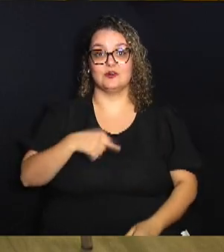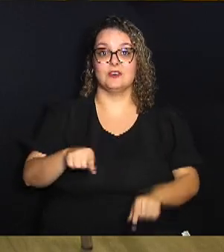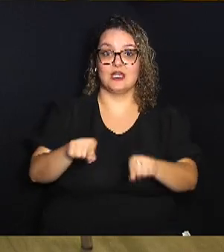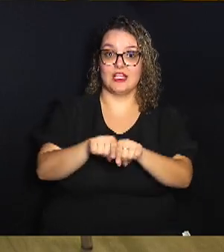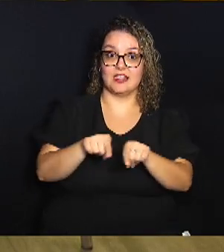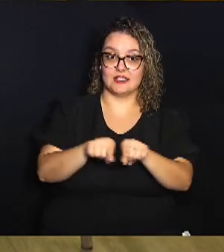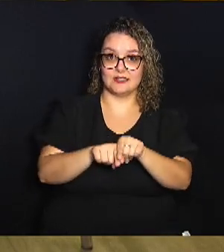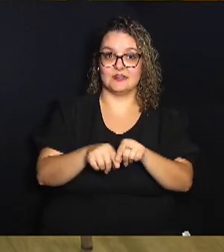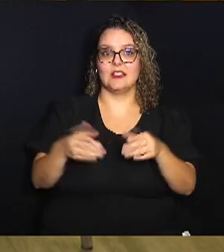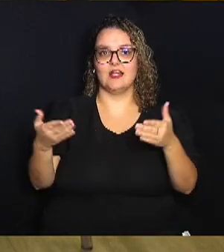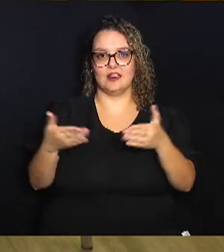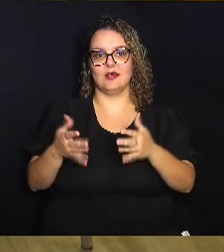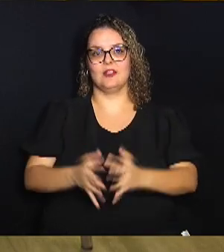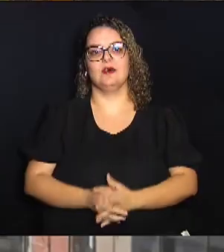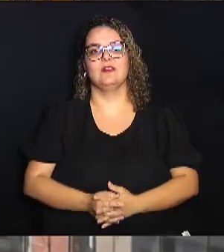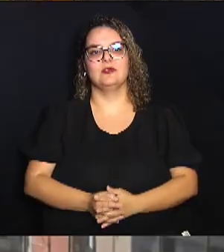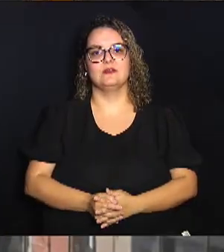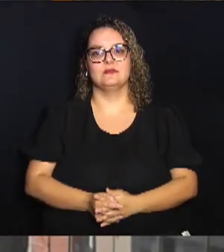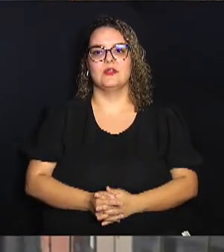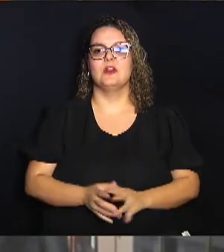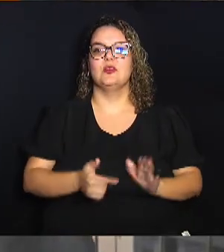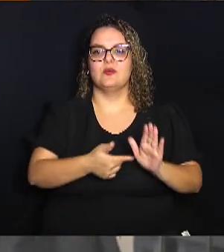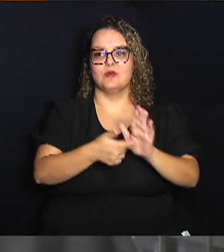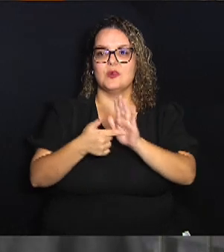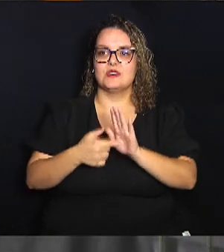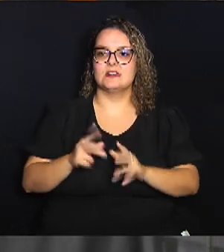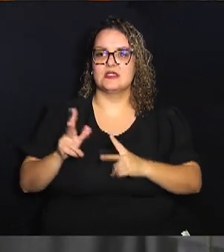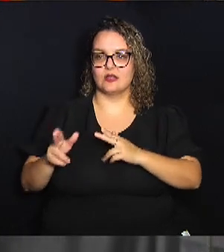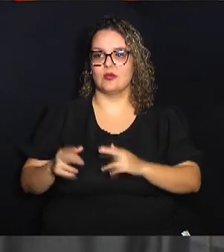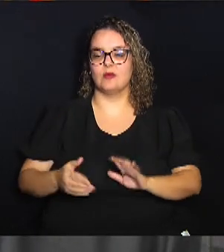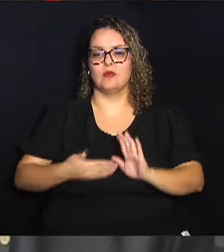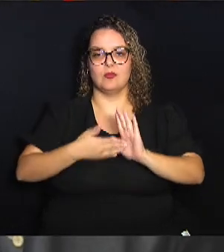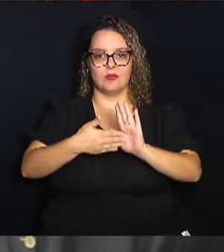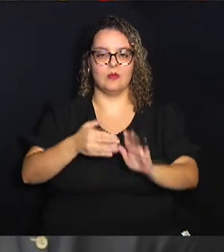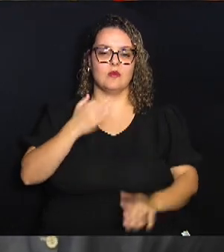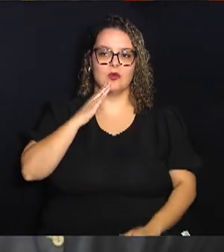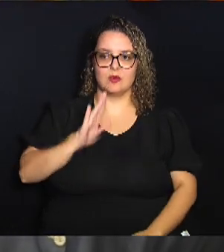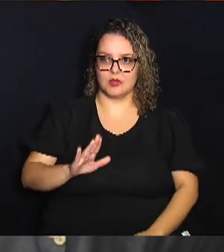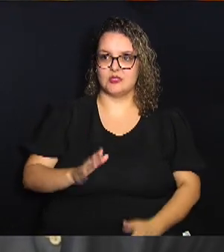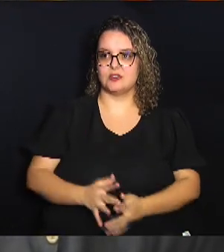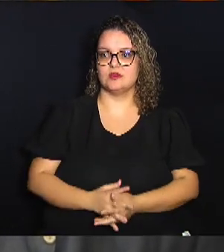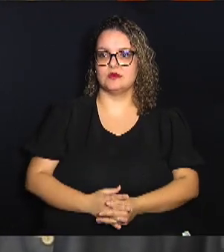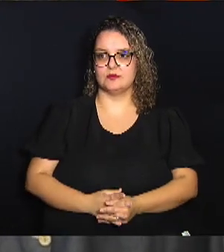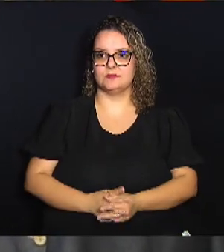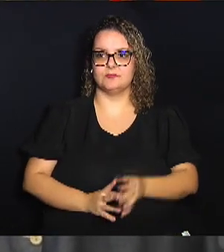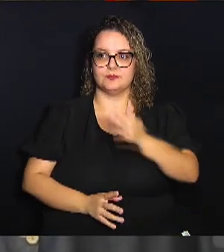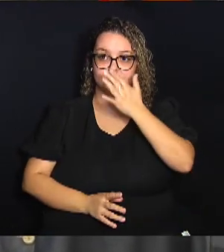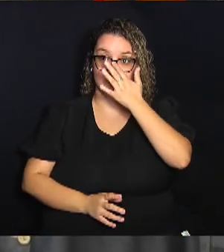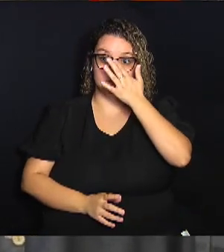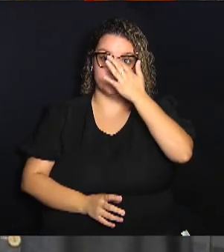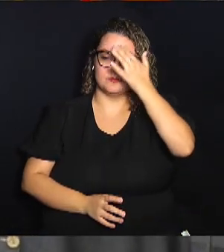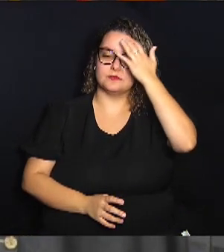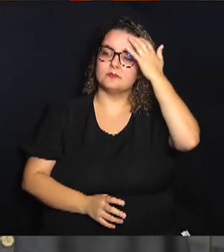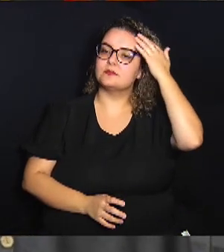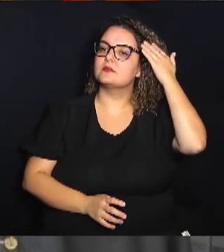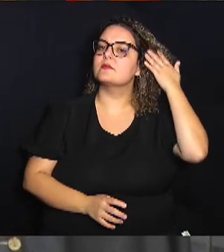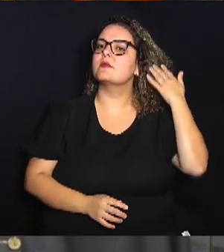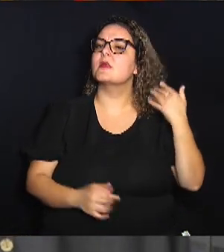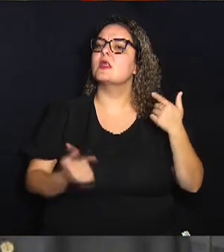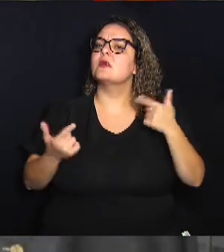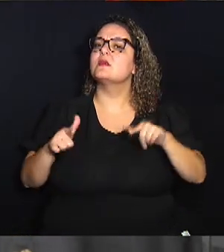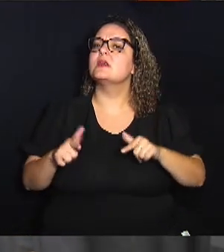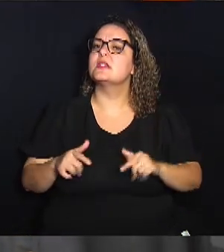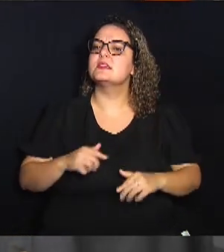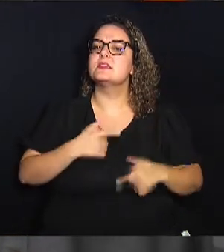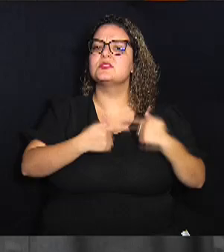inclusive, agora mostrar como prometido justamente onde está essa geração Z,